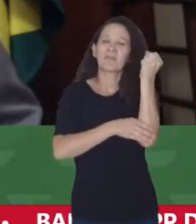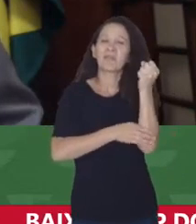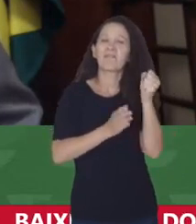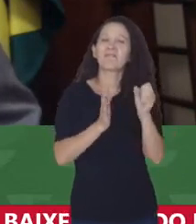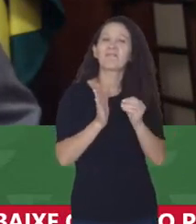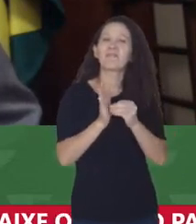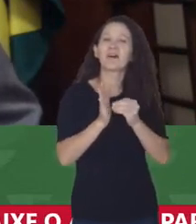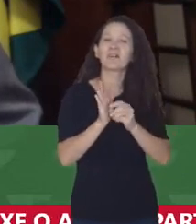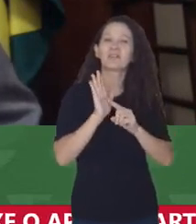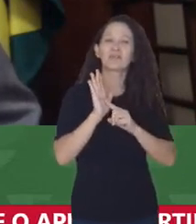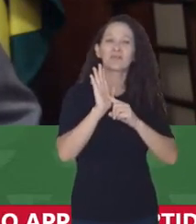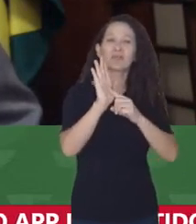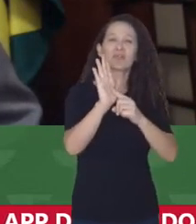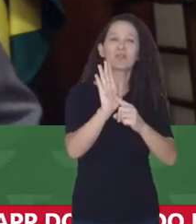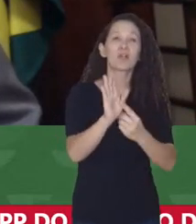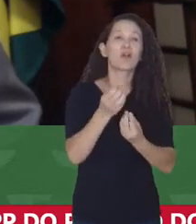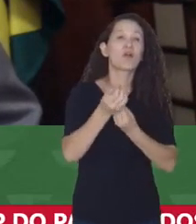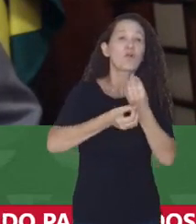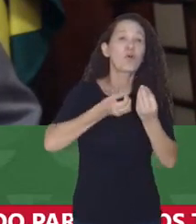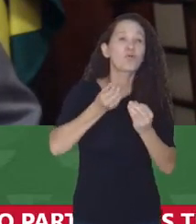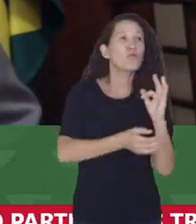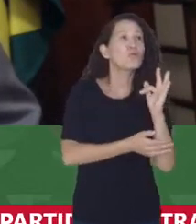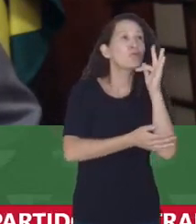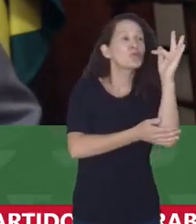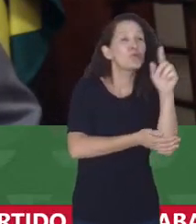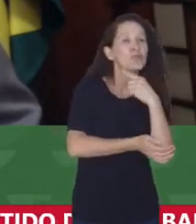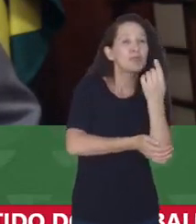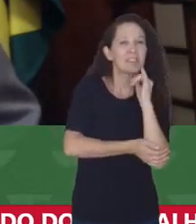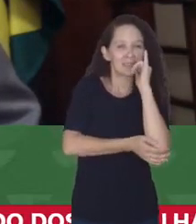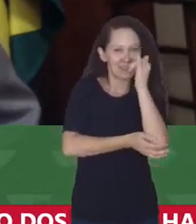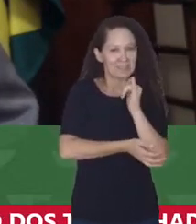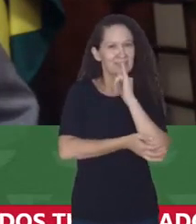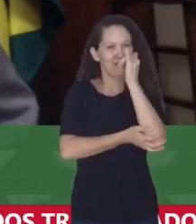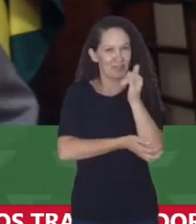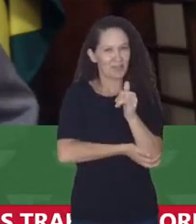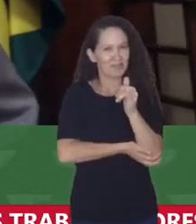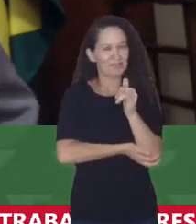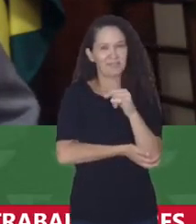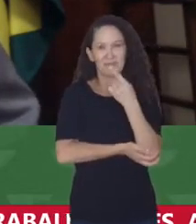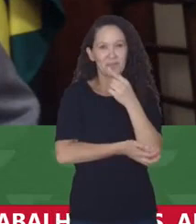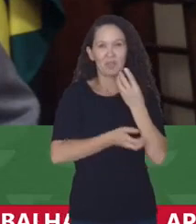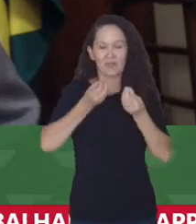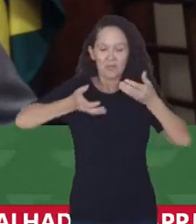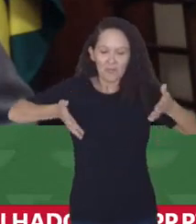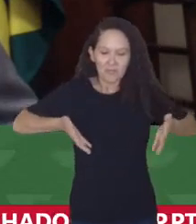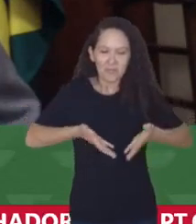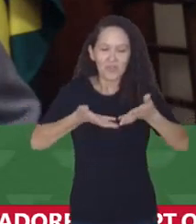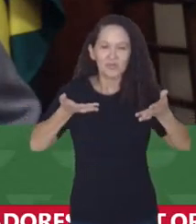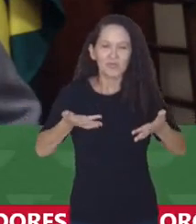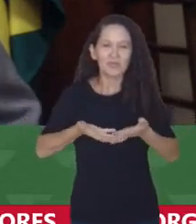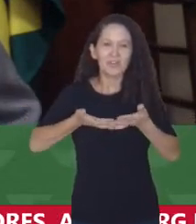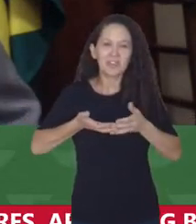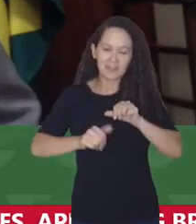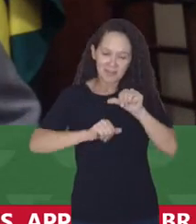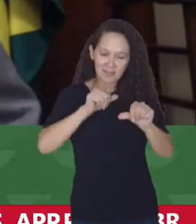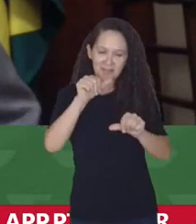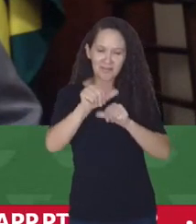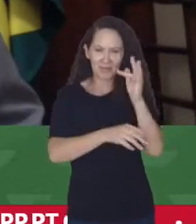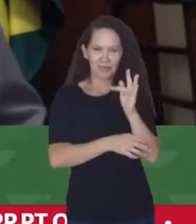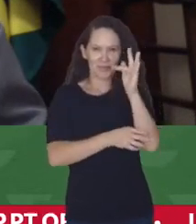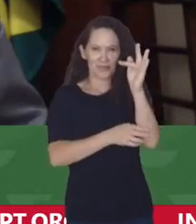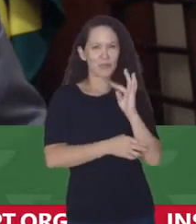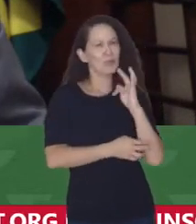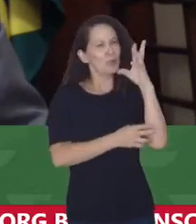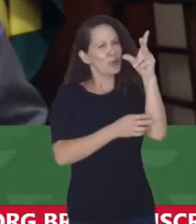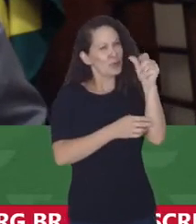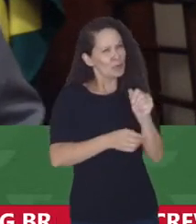para a transição da matriz energética do futuro, ficando sem condições de promover esta transição. Tudo